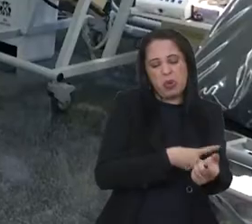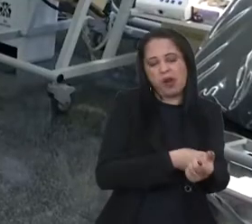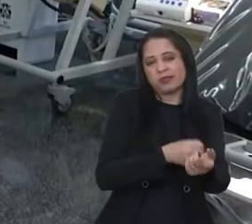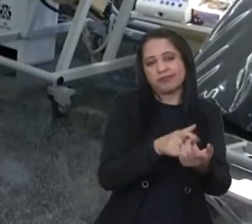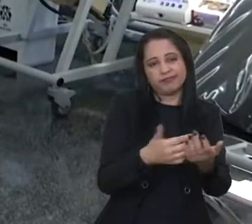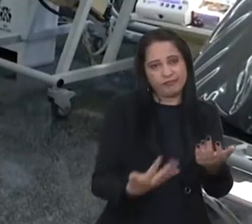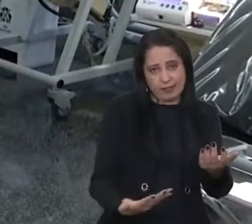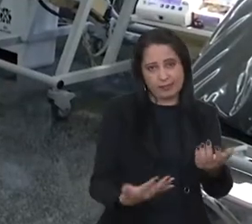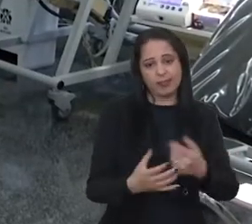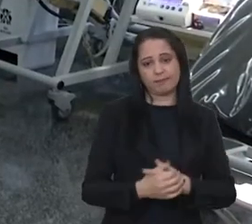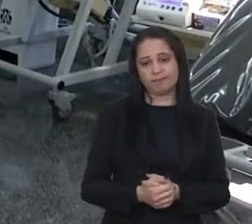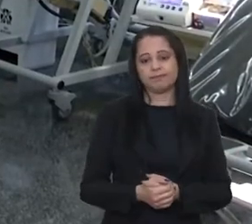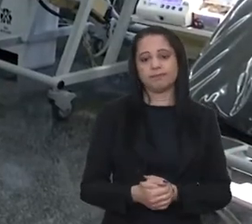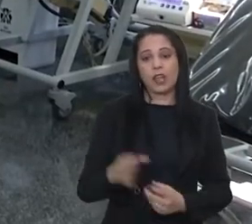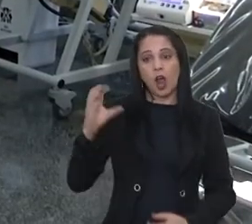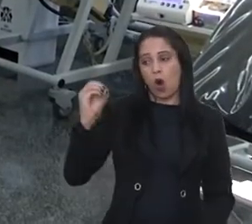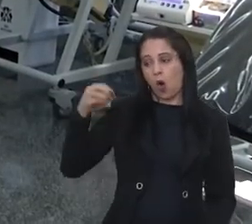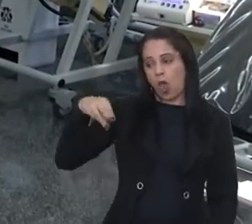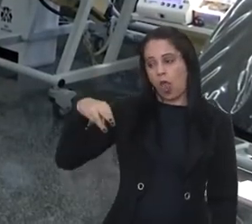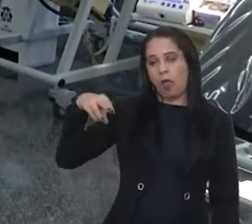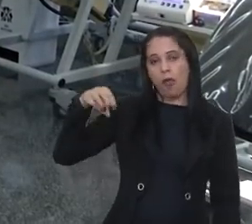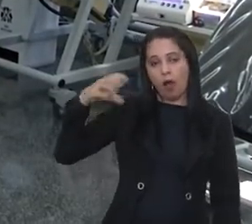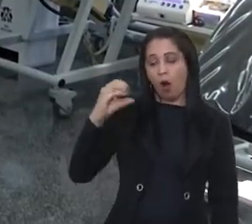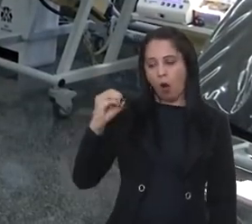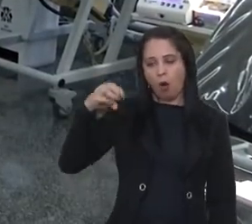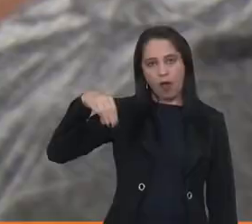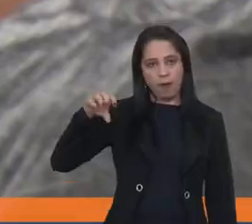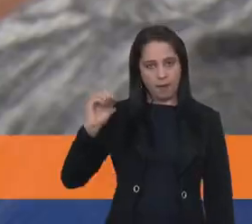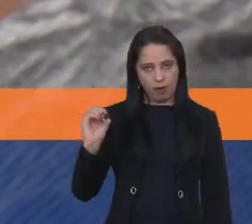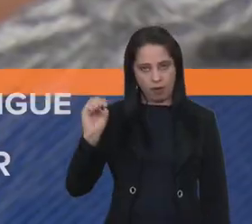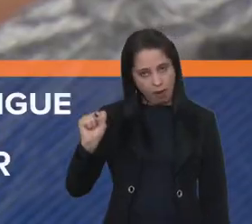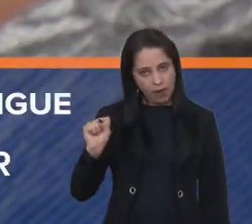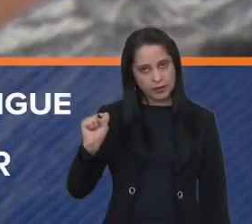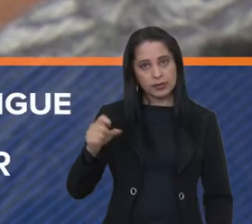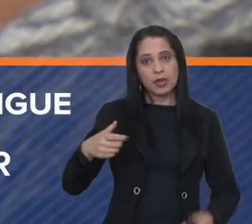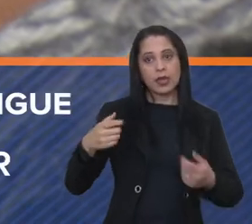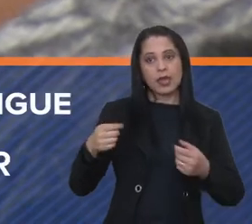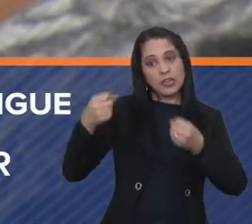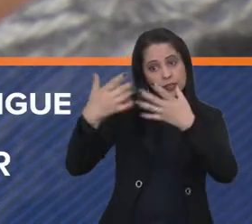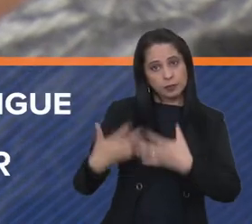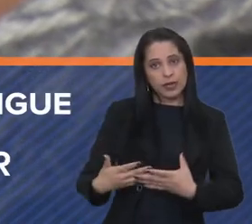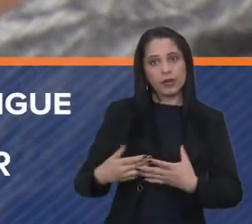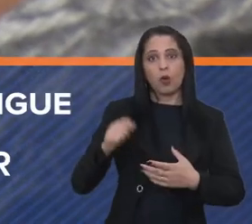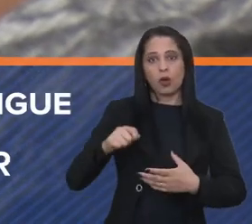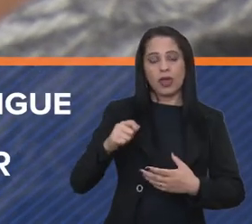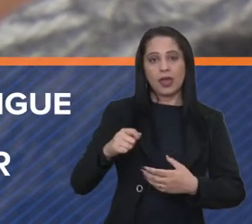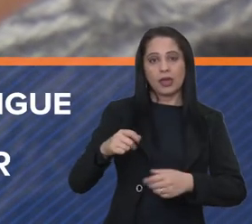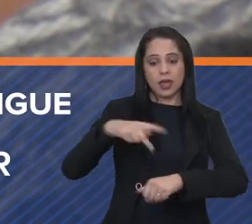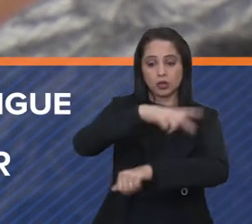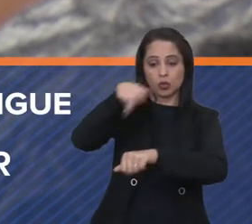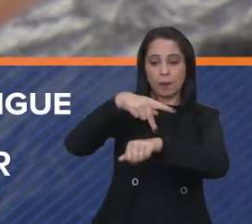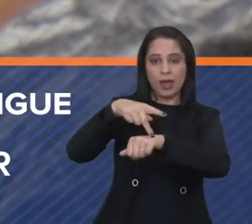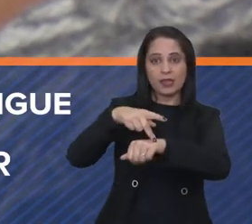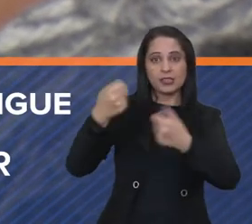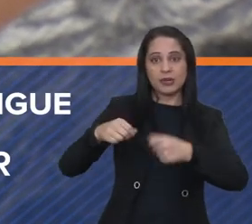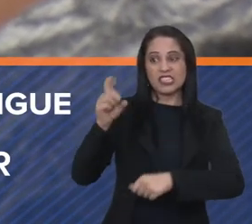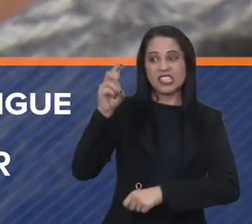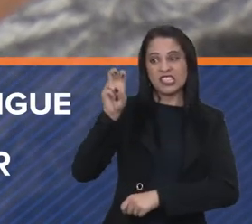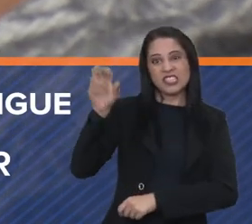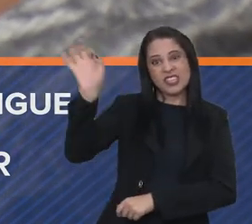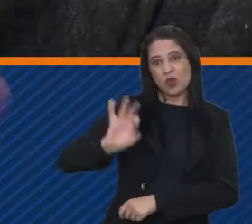doadores dado comprovado pela Organização Mundial da Saúde a OMS preconize aqui cinco porcento da população